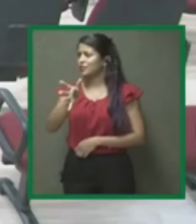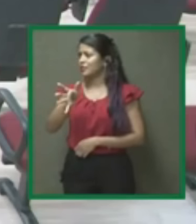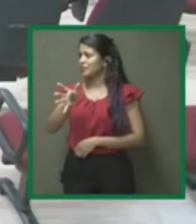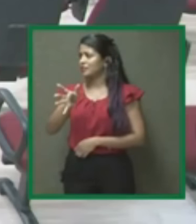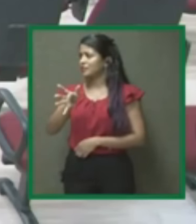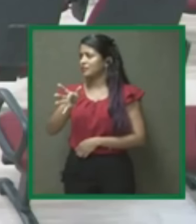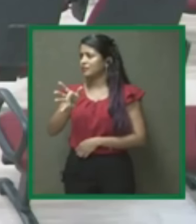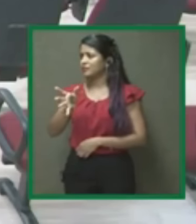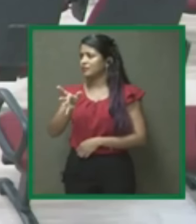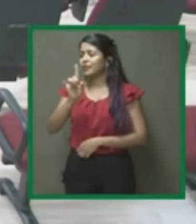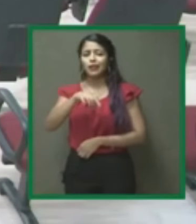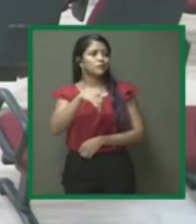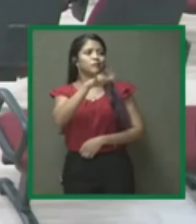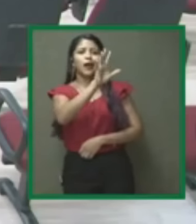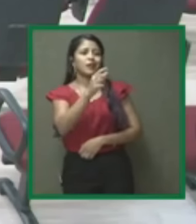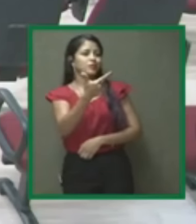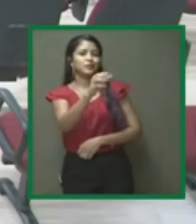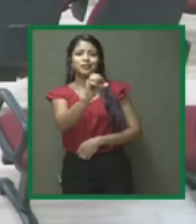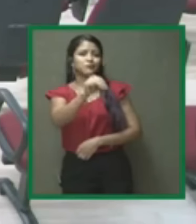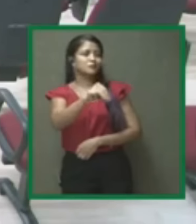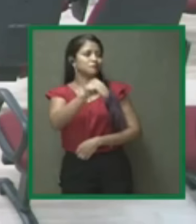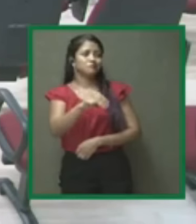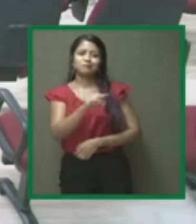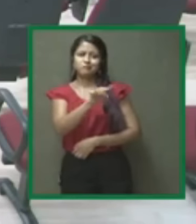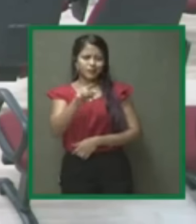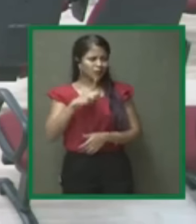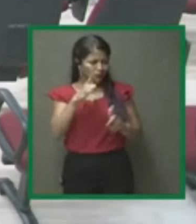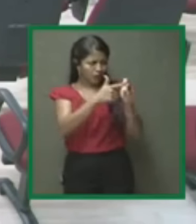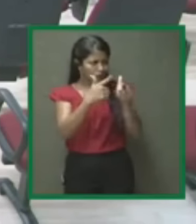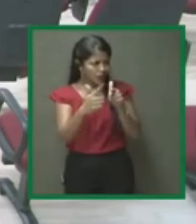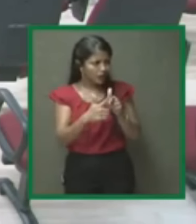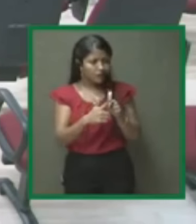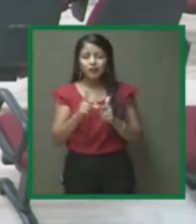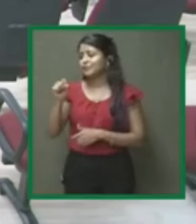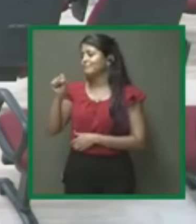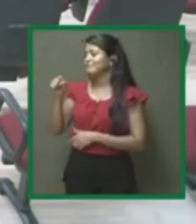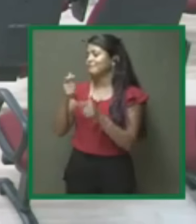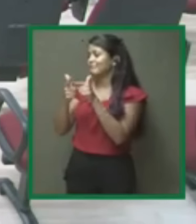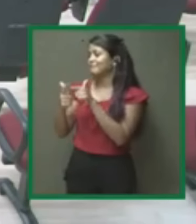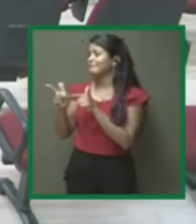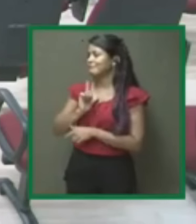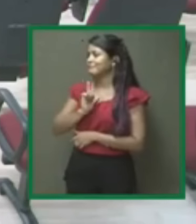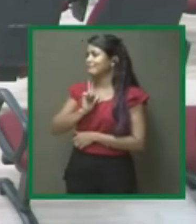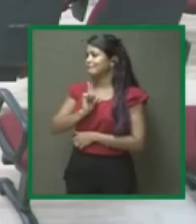Não, foi muito mais do que 20 minutos, né? Vocês tiveram um problema lá? Tivemos, excelência.